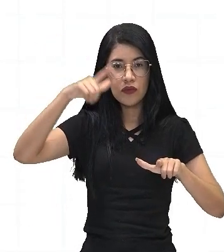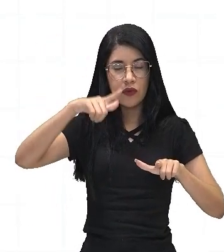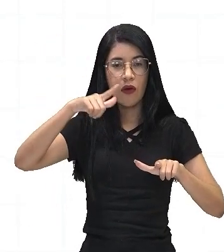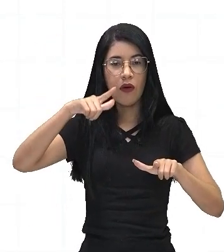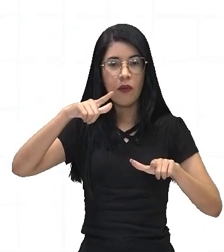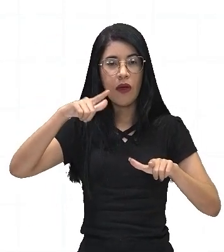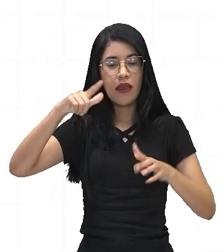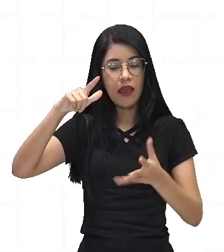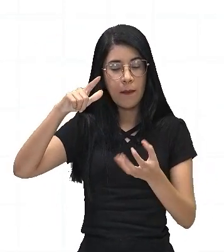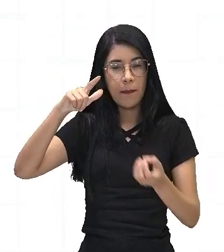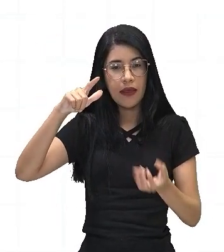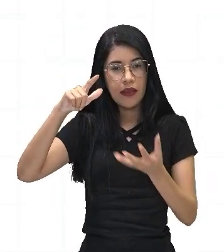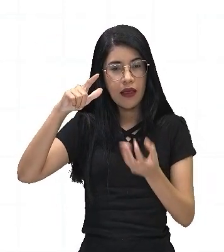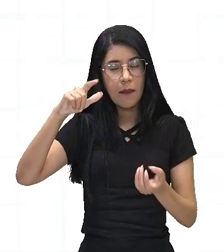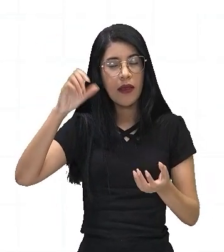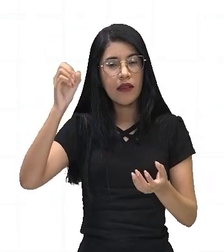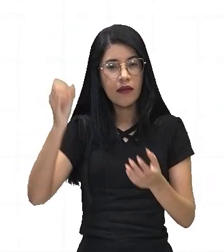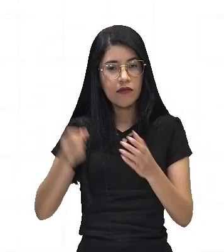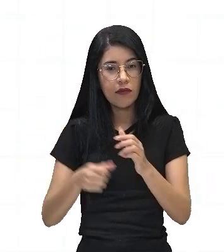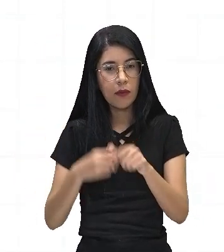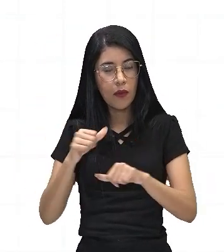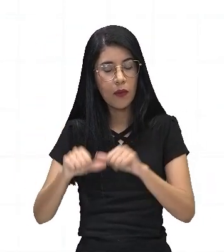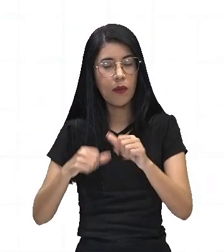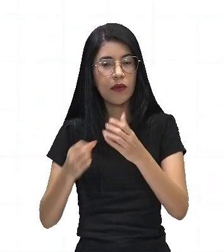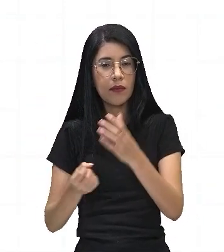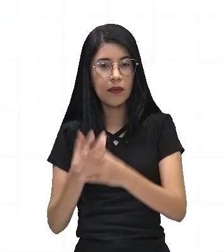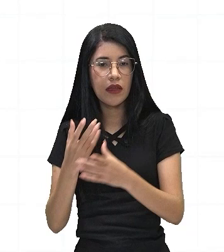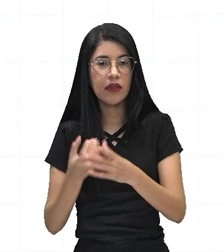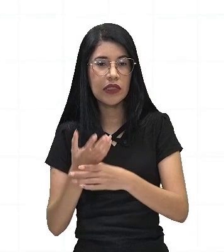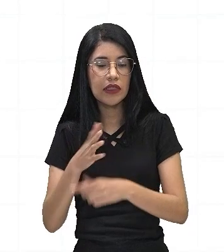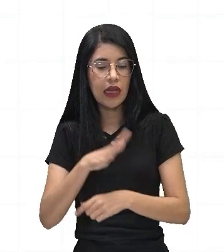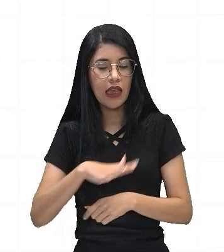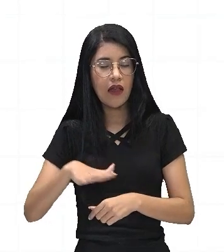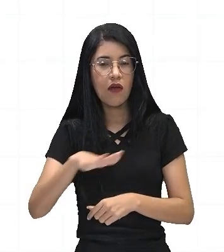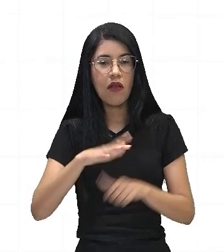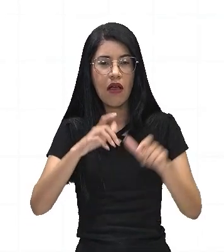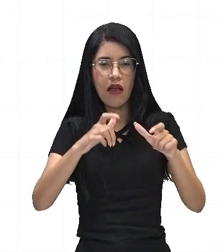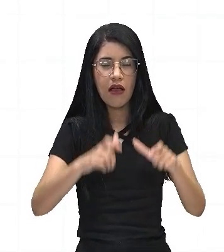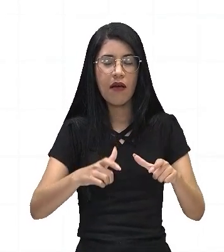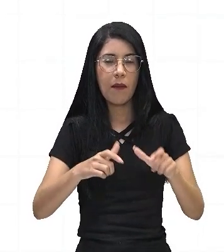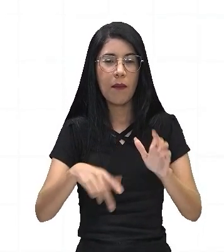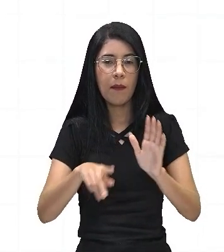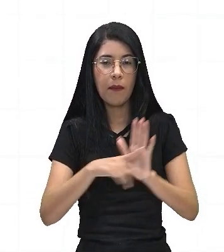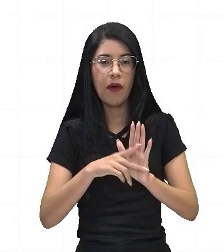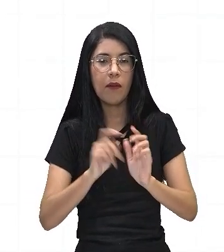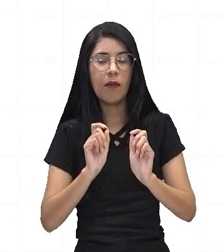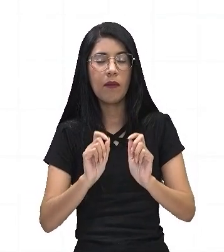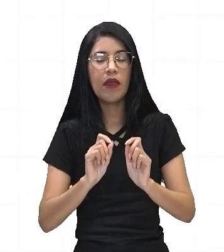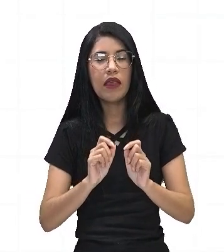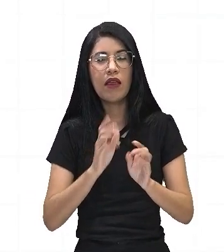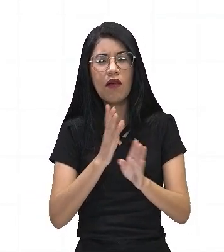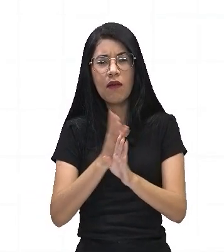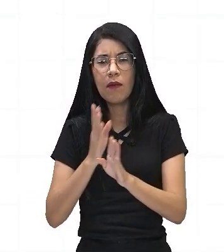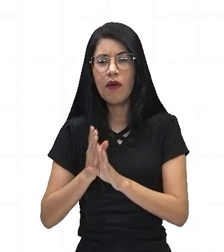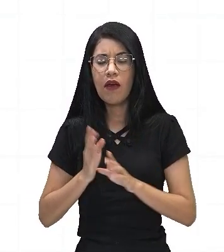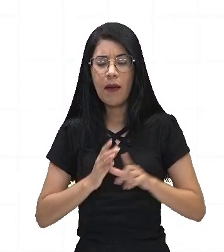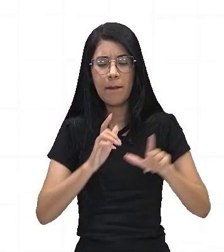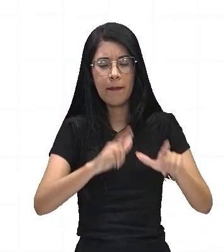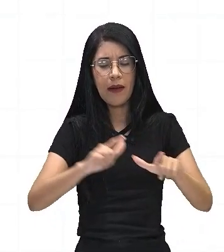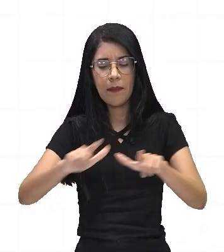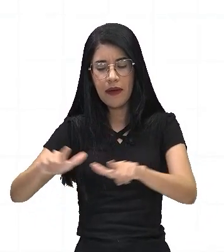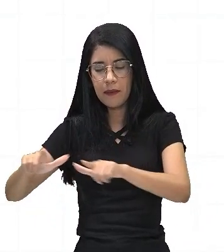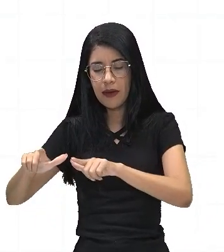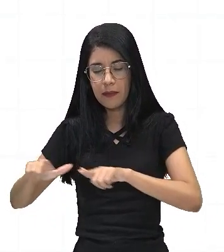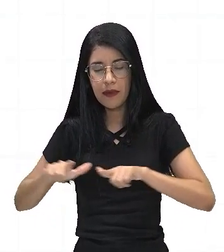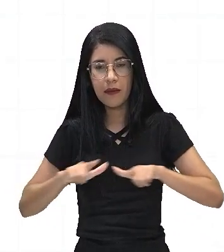ali, onde nós temos um campo, né, uma fazenda de energia solar, que é um local ali onde a gente vai encontrar diversas dessas placas, né, aí como